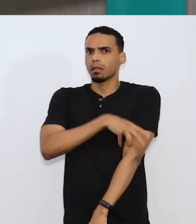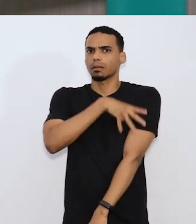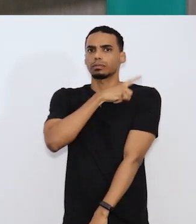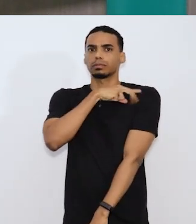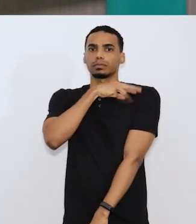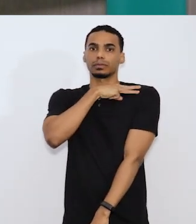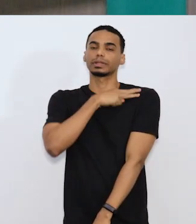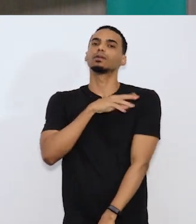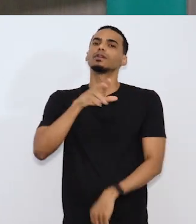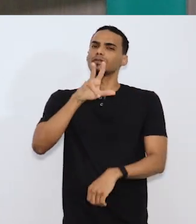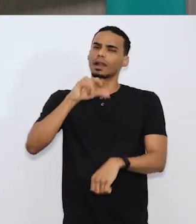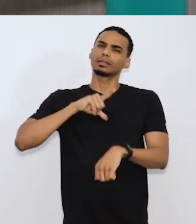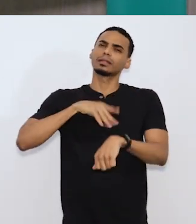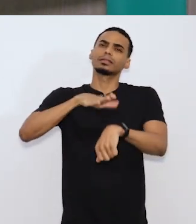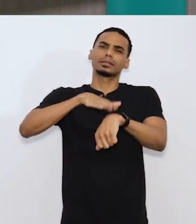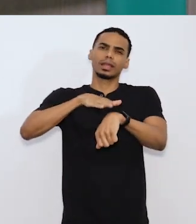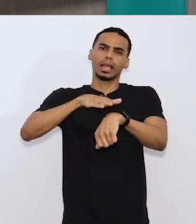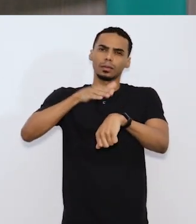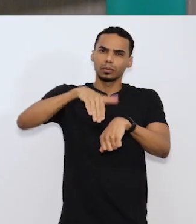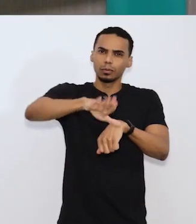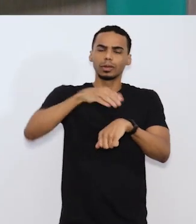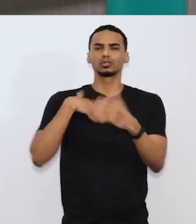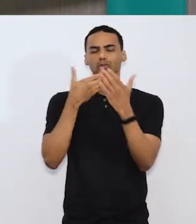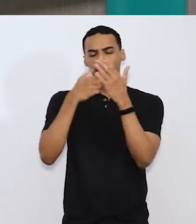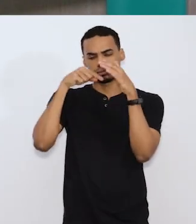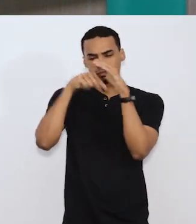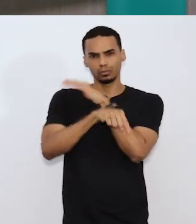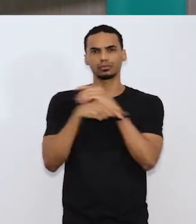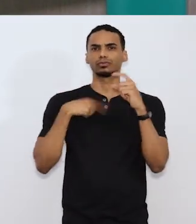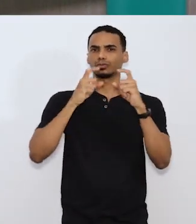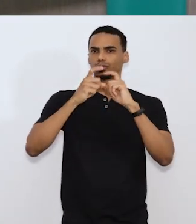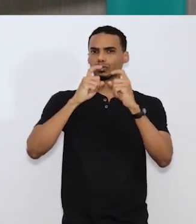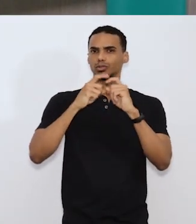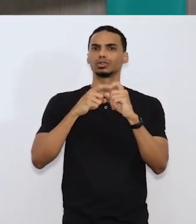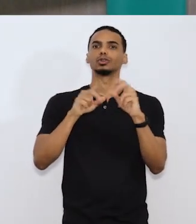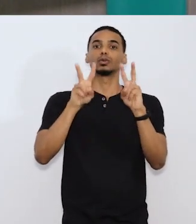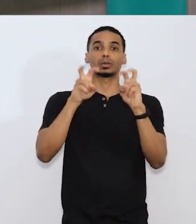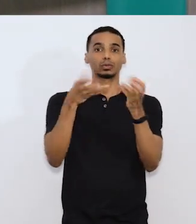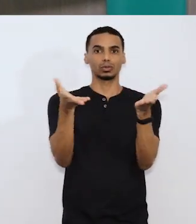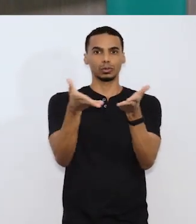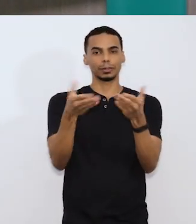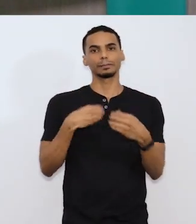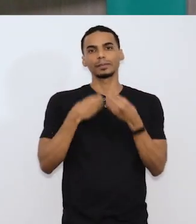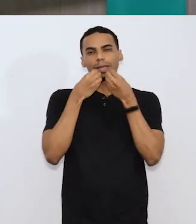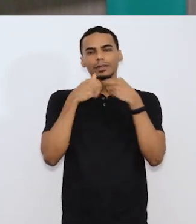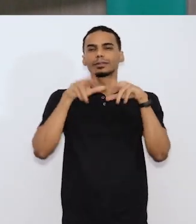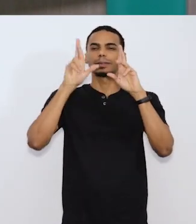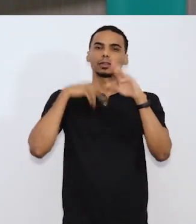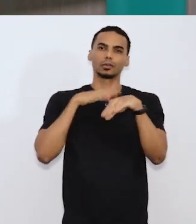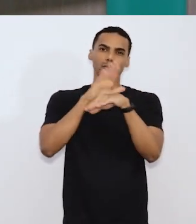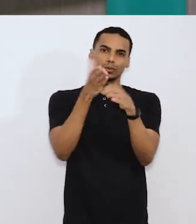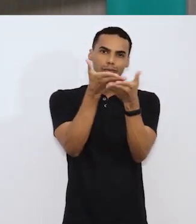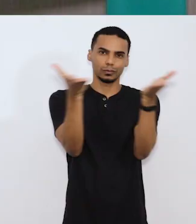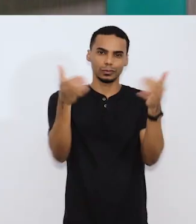Então, nós teremos bastante tempo para aprofundar e discutir essa questão trabalhada na aula de hoje. Eu espero que eu tenha contribuído